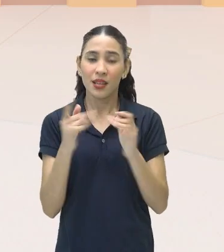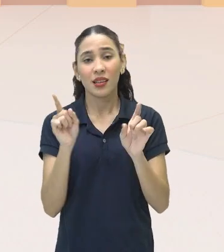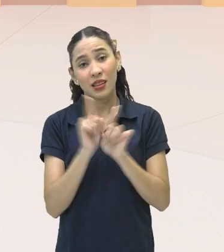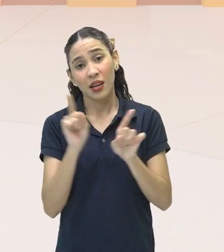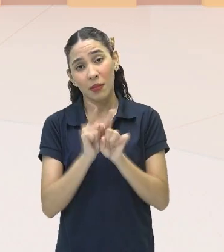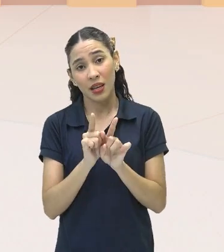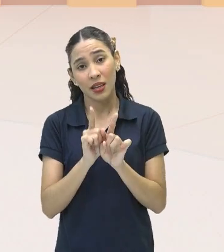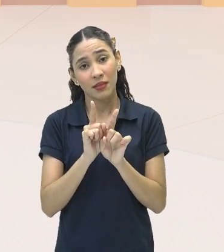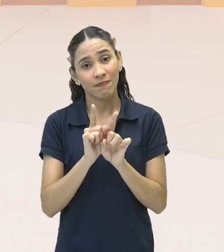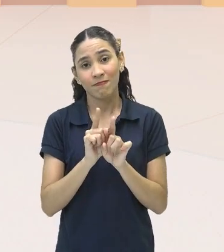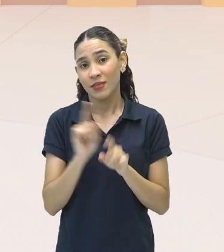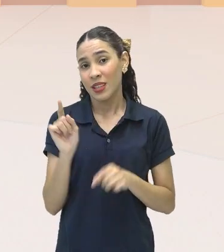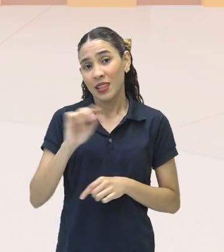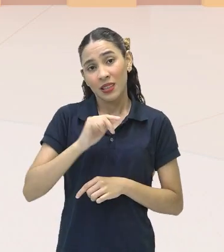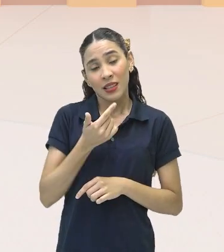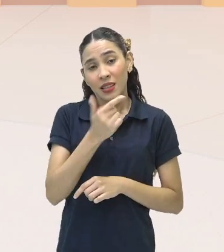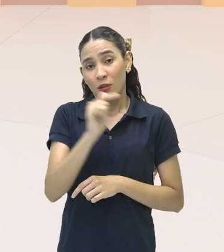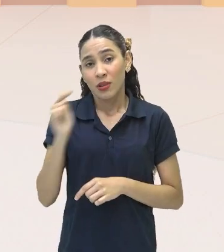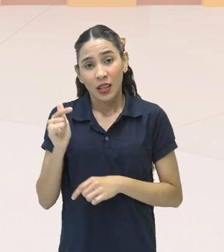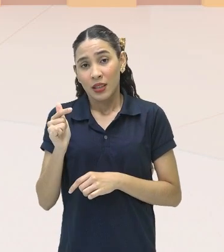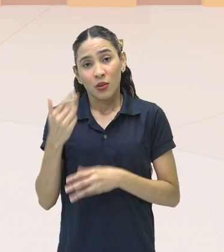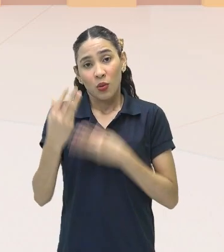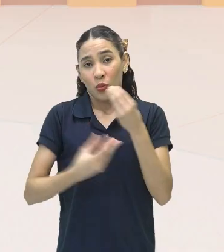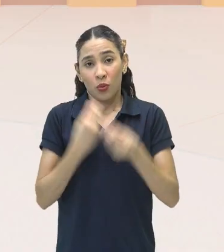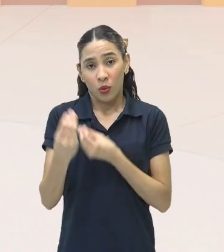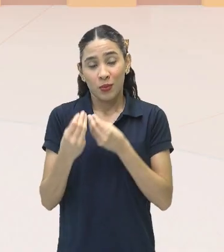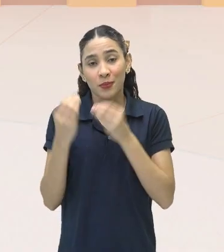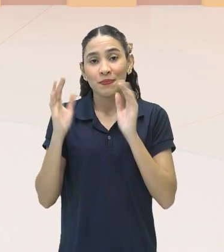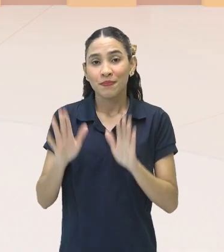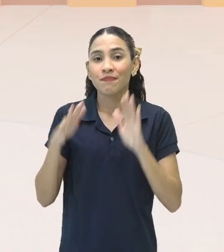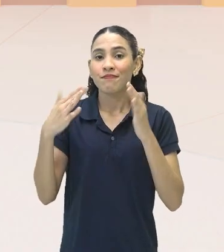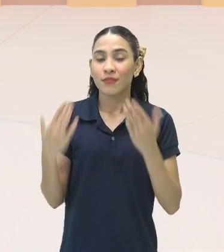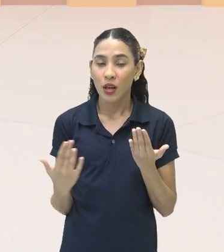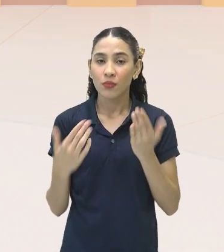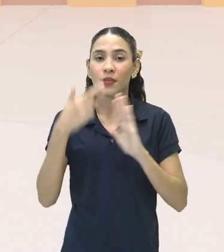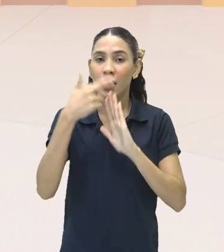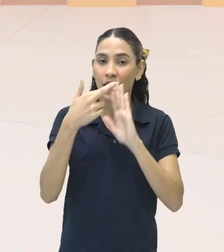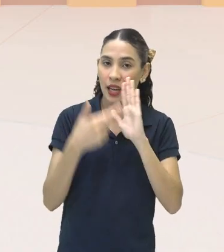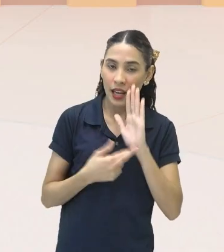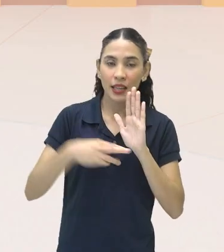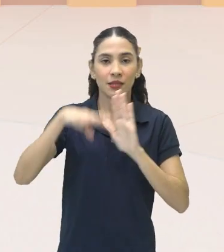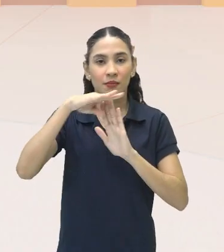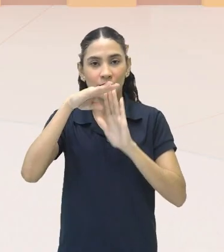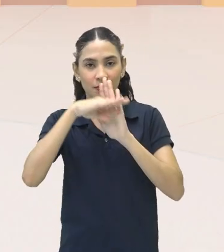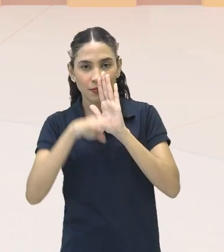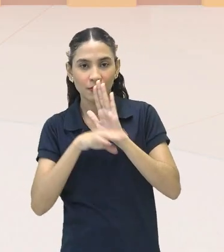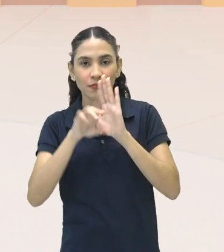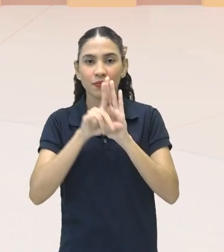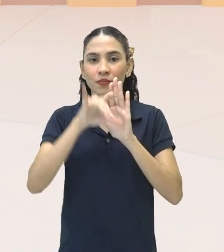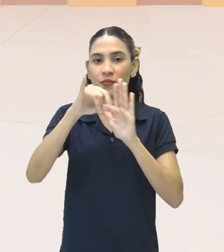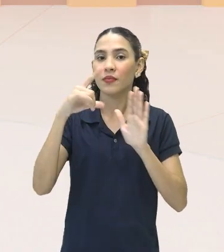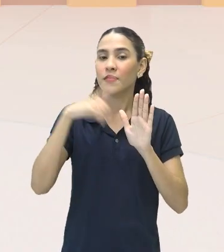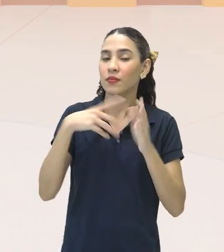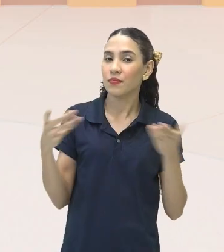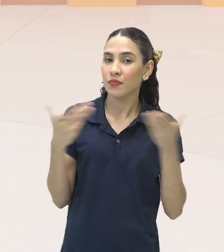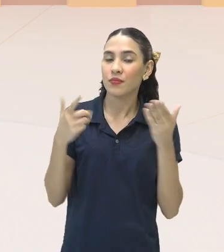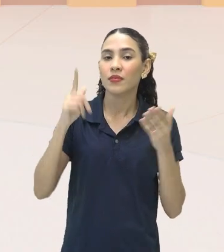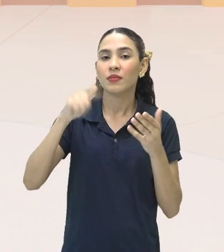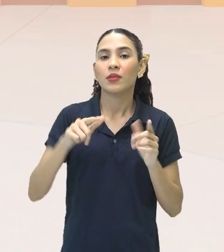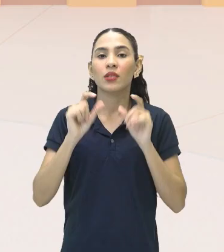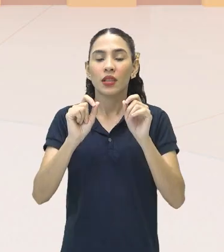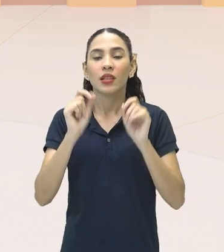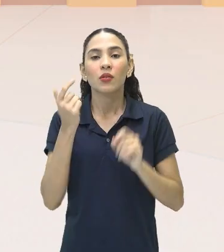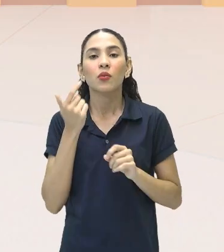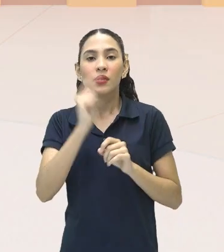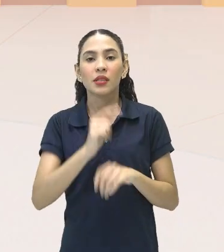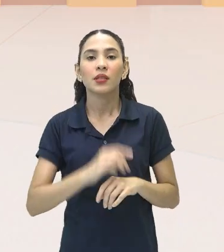também não vai ter condições. Então, essas normas, essas regras, essas leis que existem isso aí, é justamente para